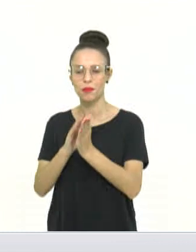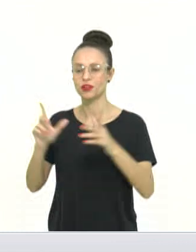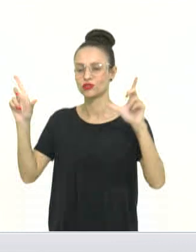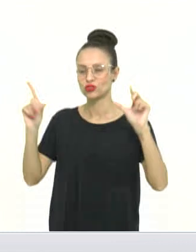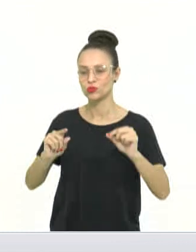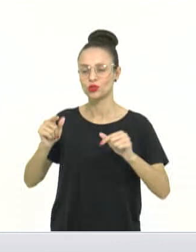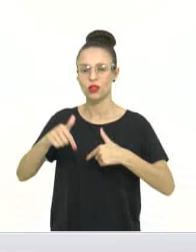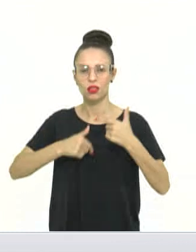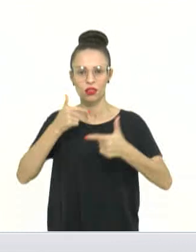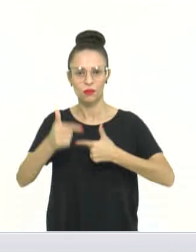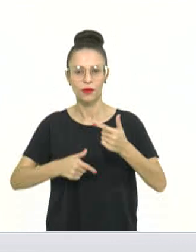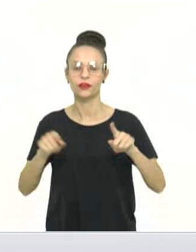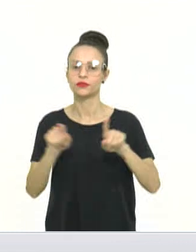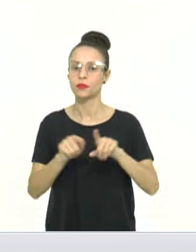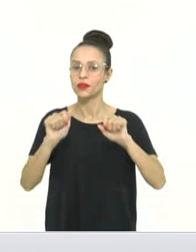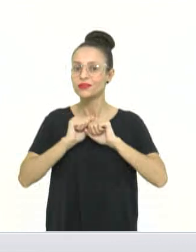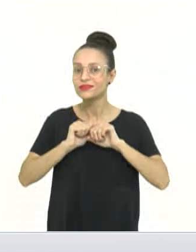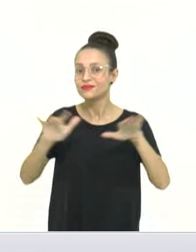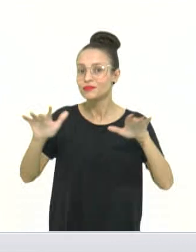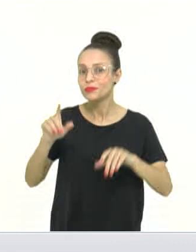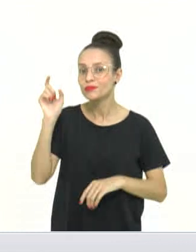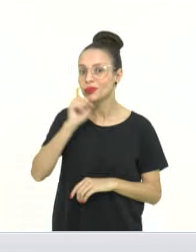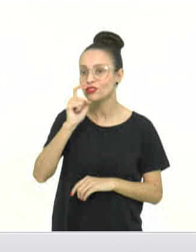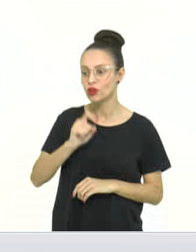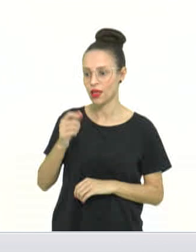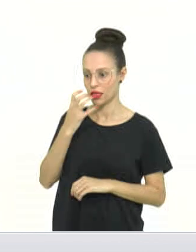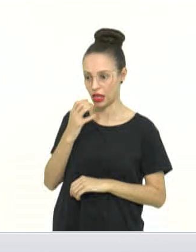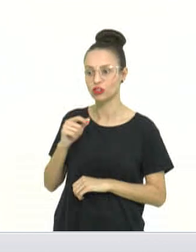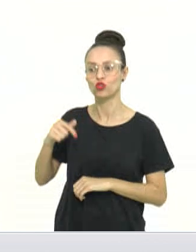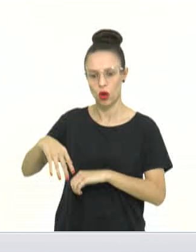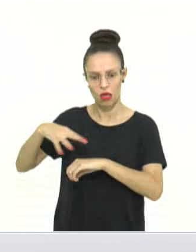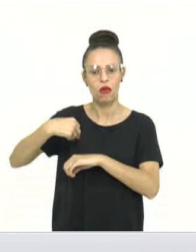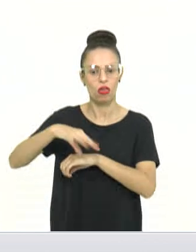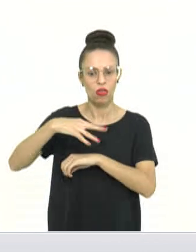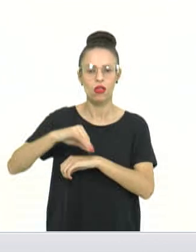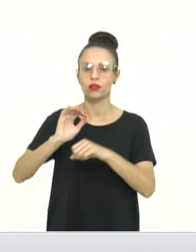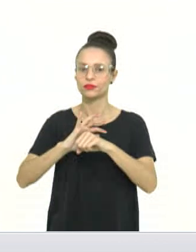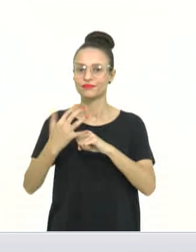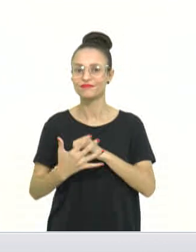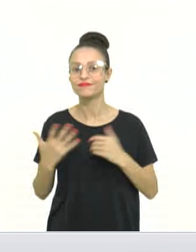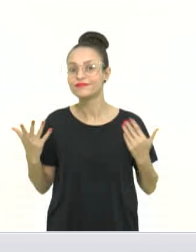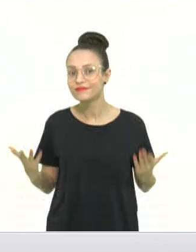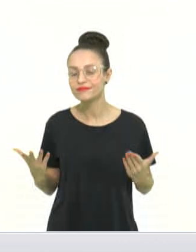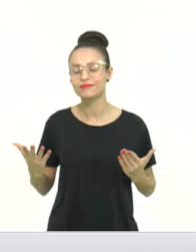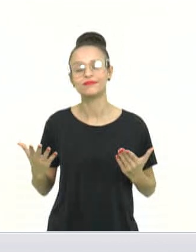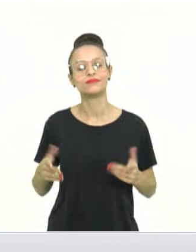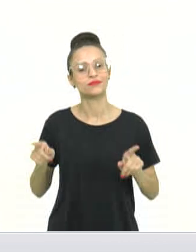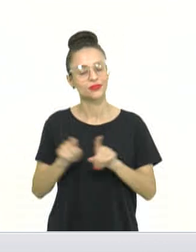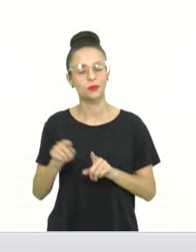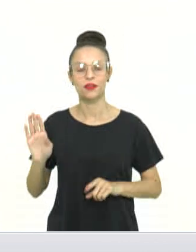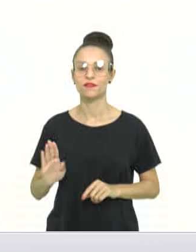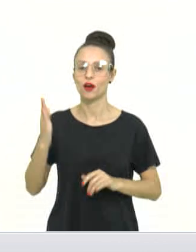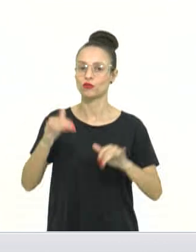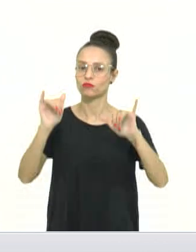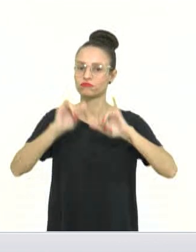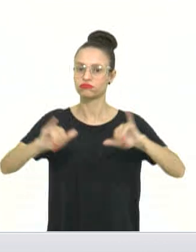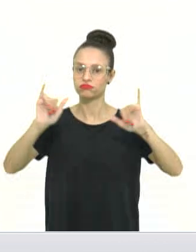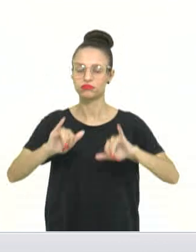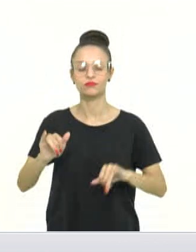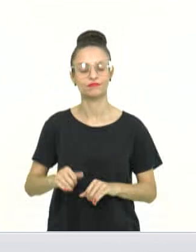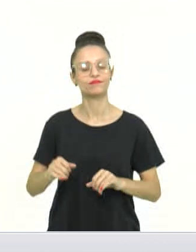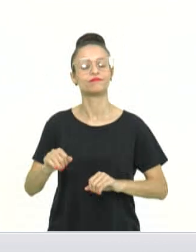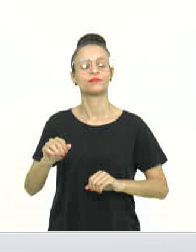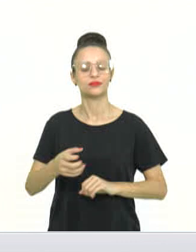negócios, disseminaram a mentira de que os cães transmitiam a Covid-19. Ou seja, mais uma fake news que provoca